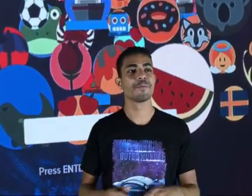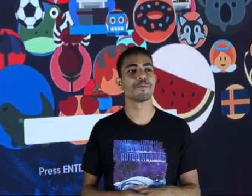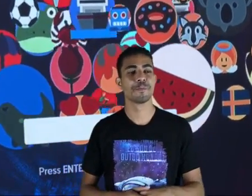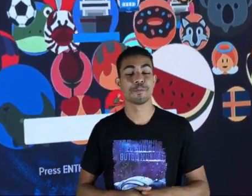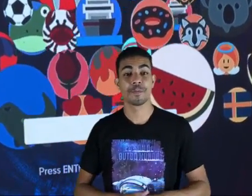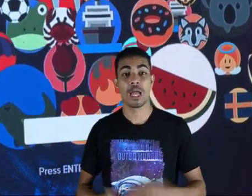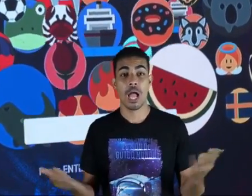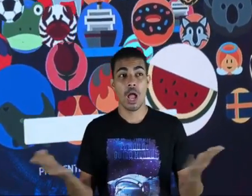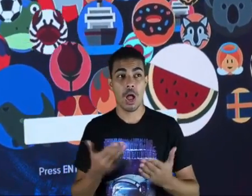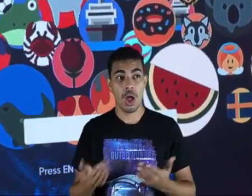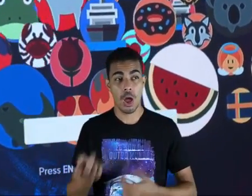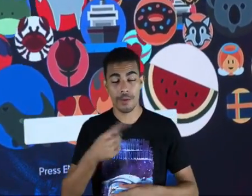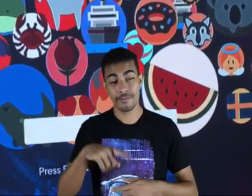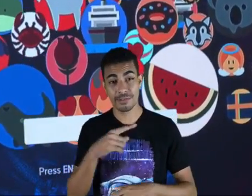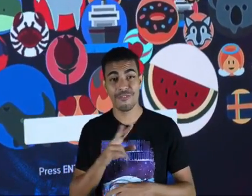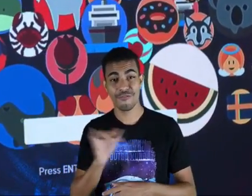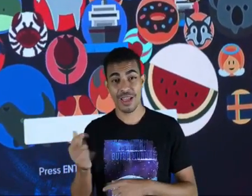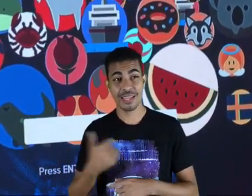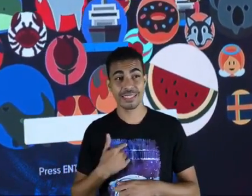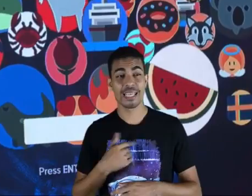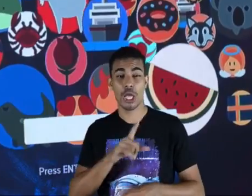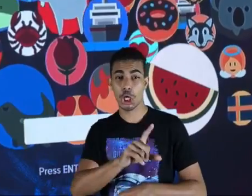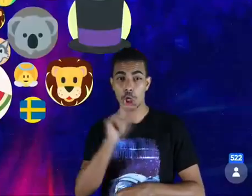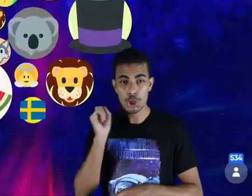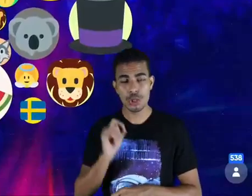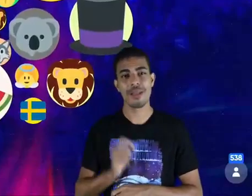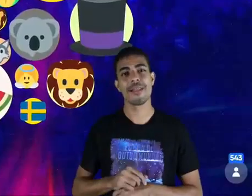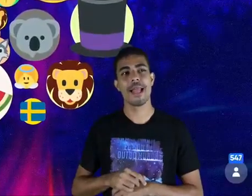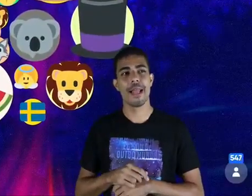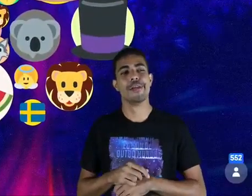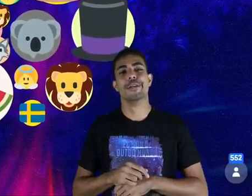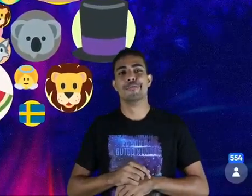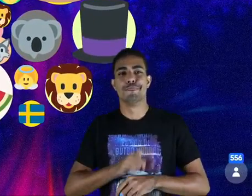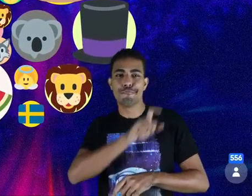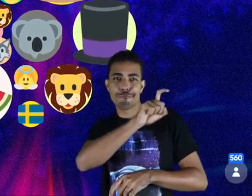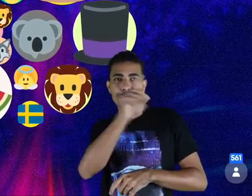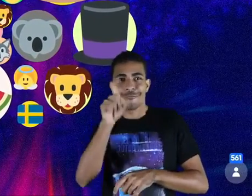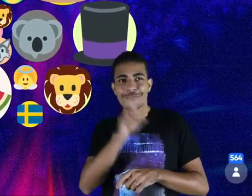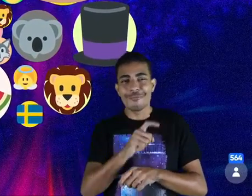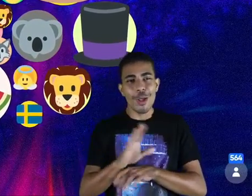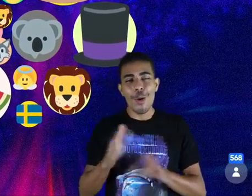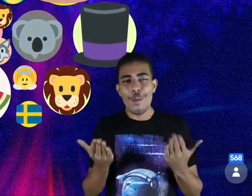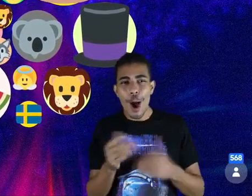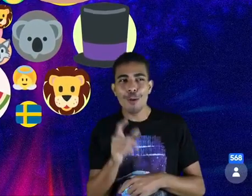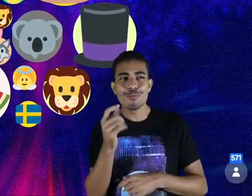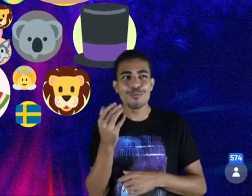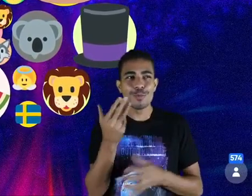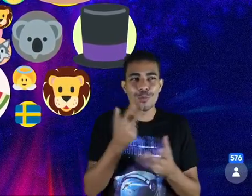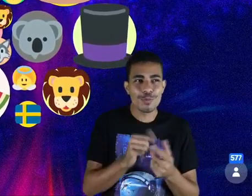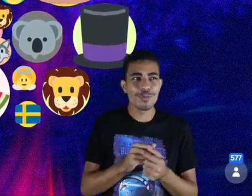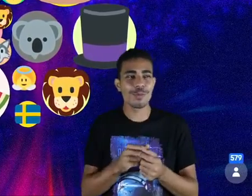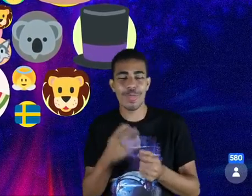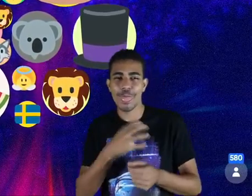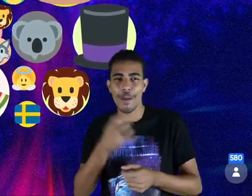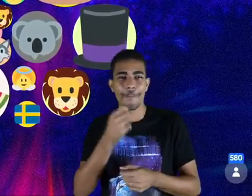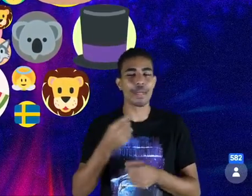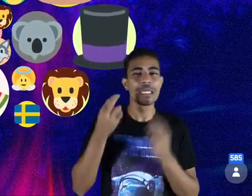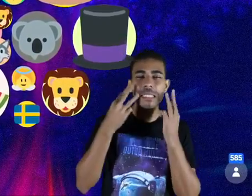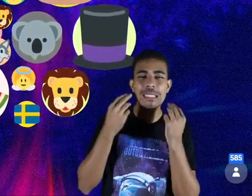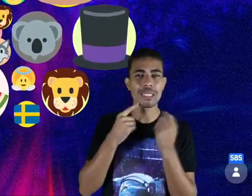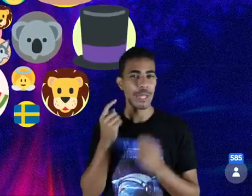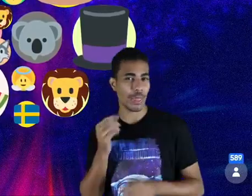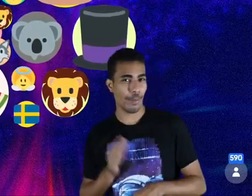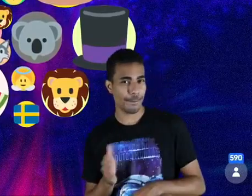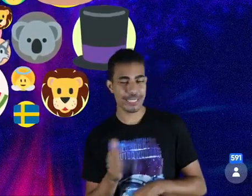seguinte, você vai ter que escolher o seu avatarzinho aí, bonitinho, para você participar, ok? Se você vai ser o rei, o gatinho, a gatinha, o